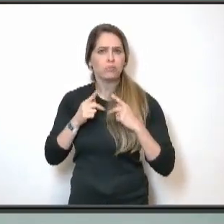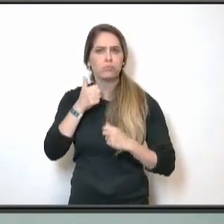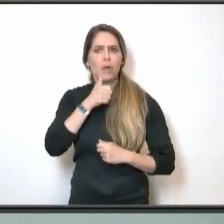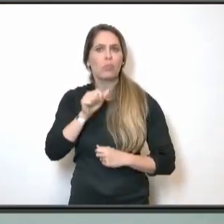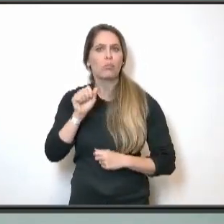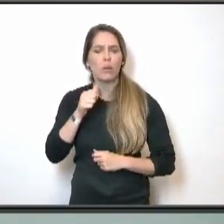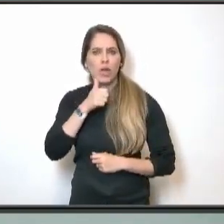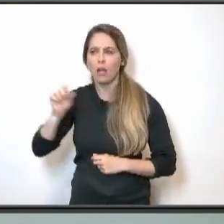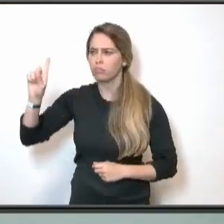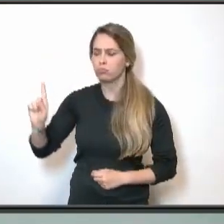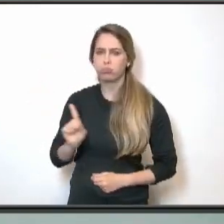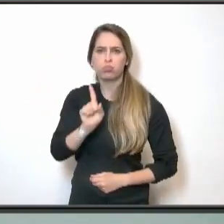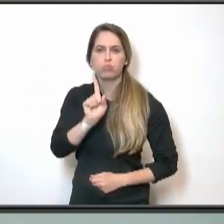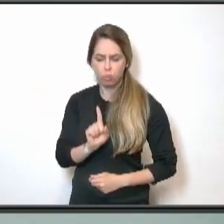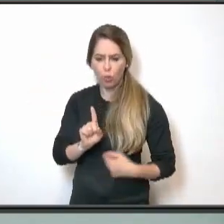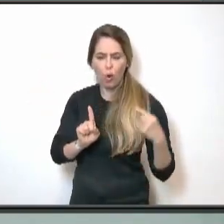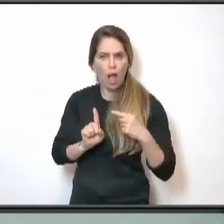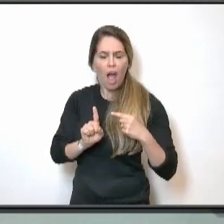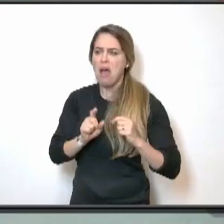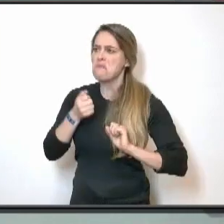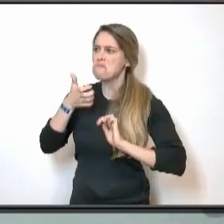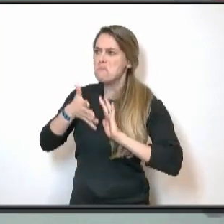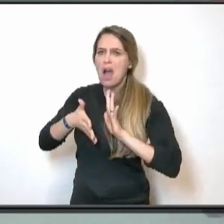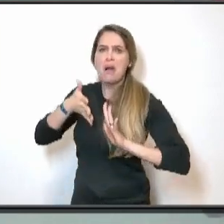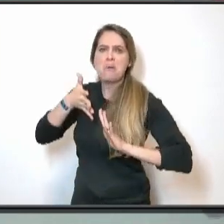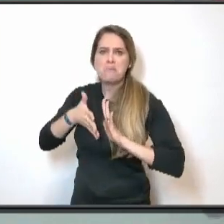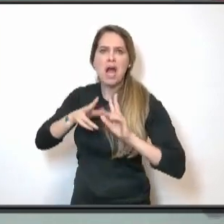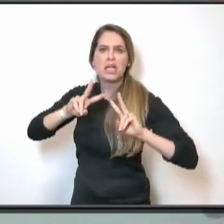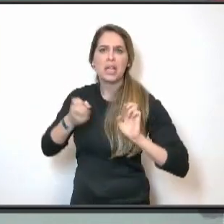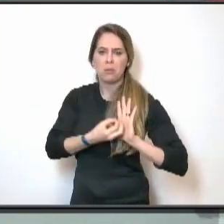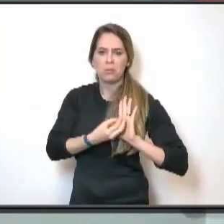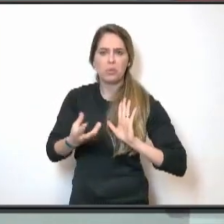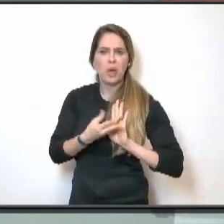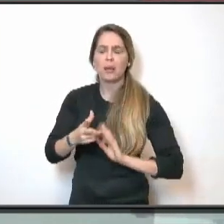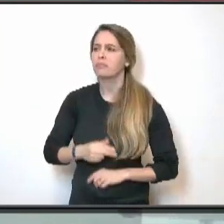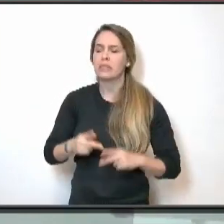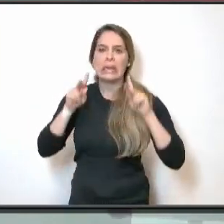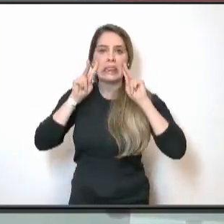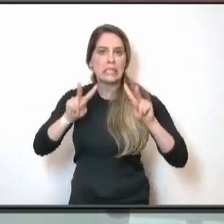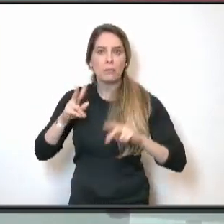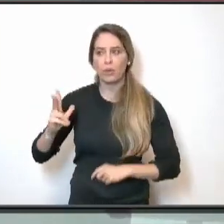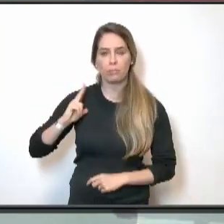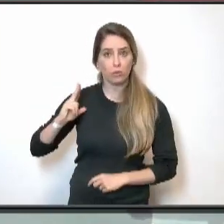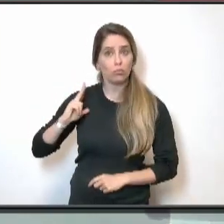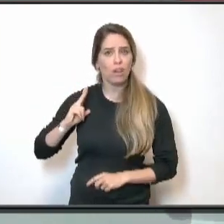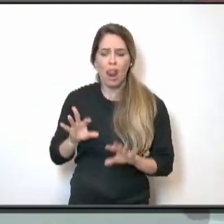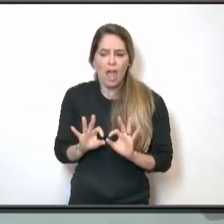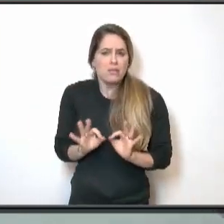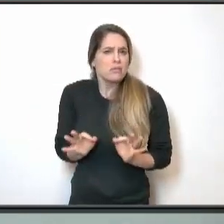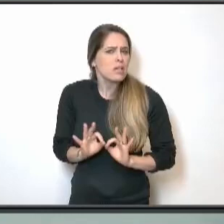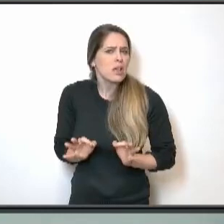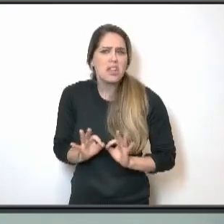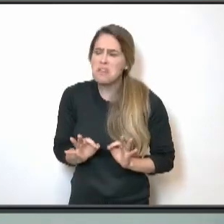algumas coisas a respeito do Evangelho, dando um testemunho pessoal, algo muito, muito, muito simples. E sem